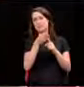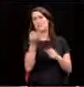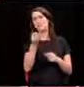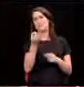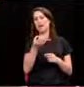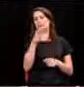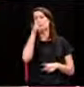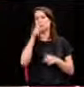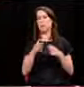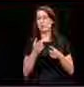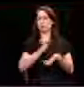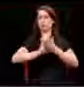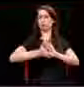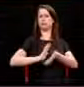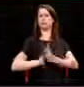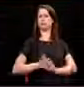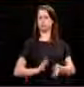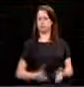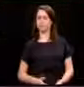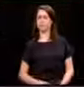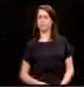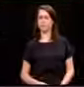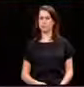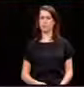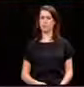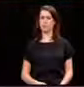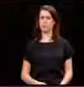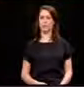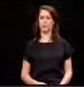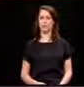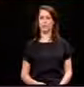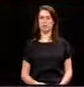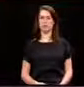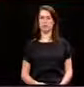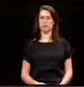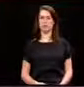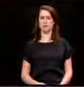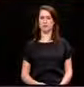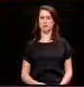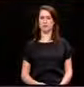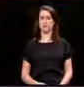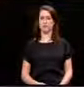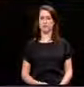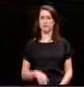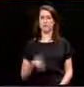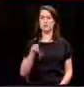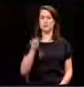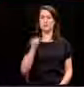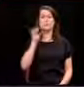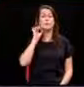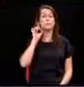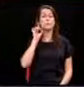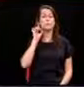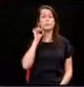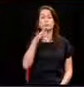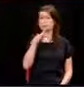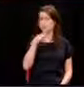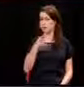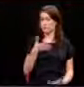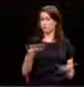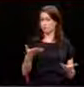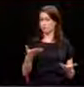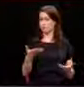de facto, essa importância, diga-se desde logo que também é importante, e com o apoio,